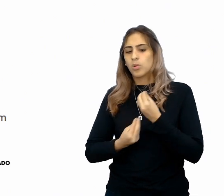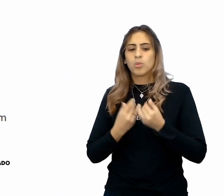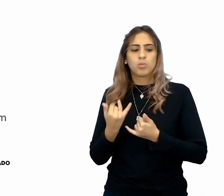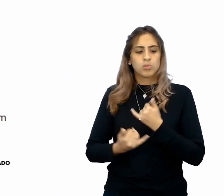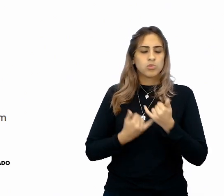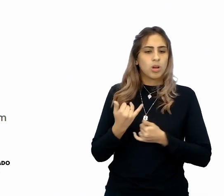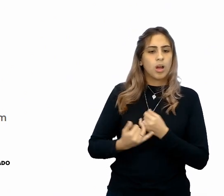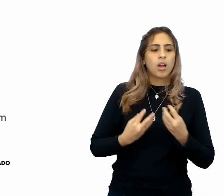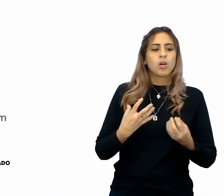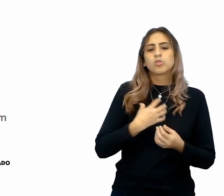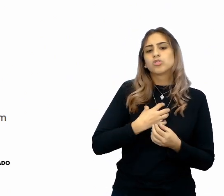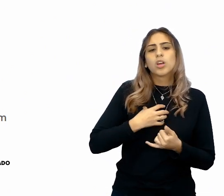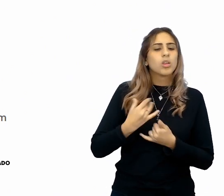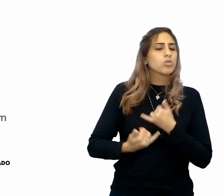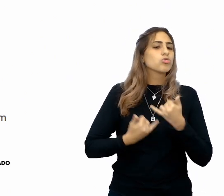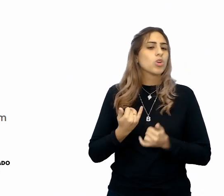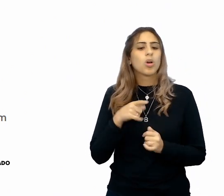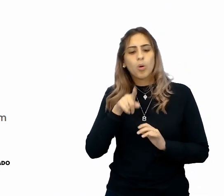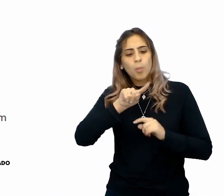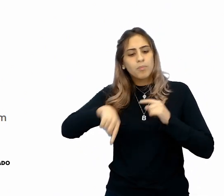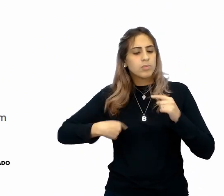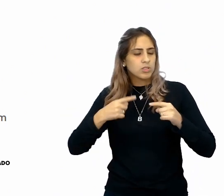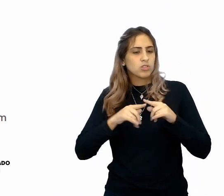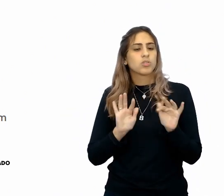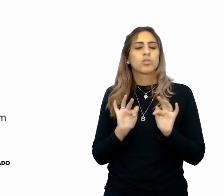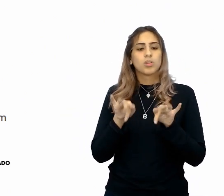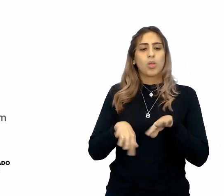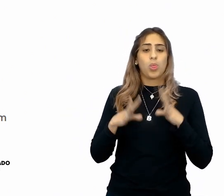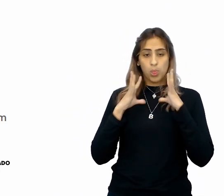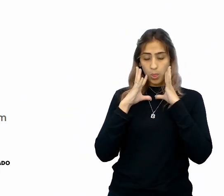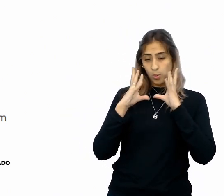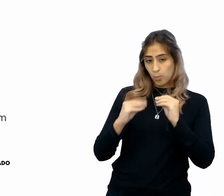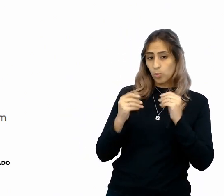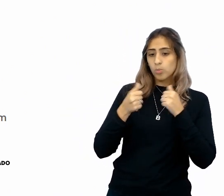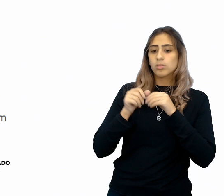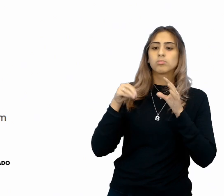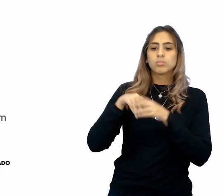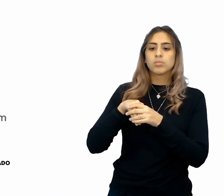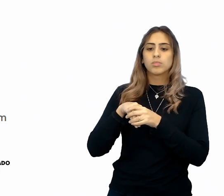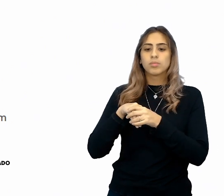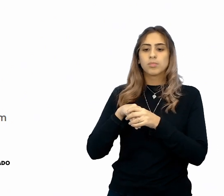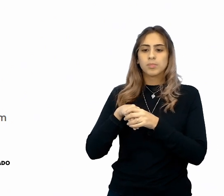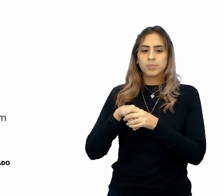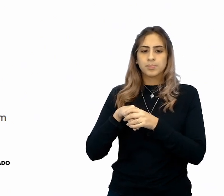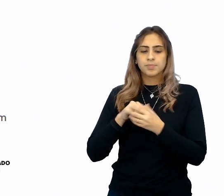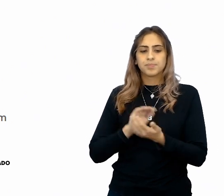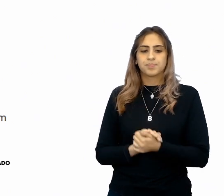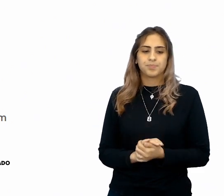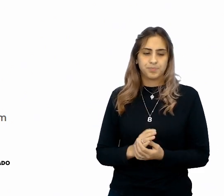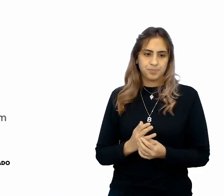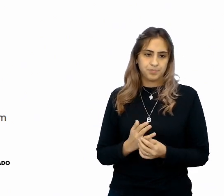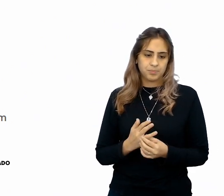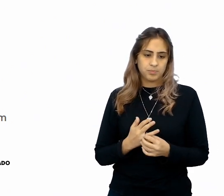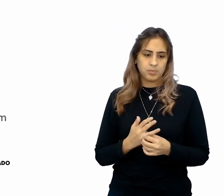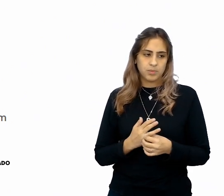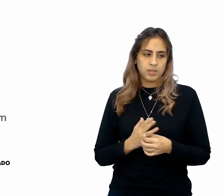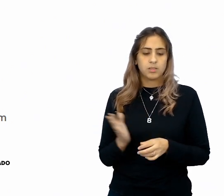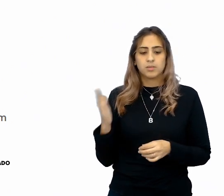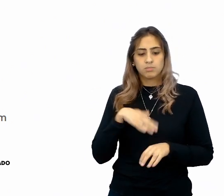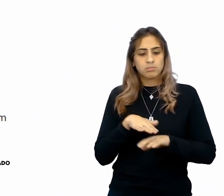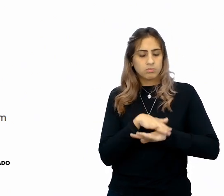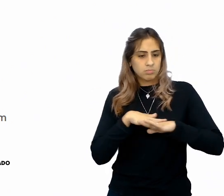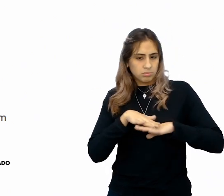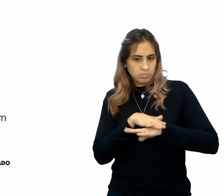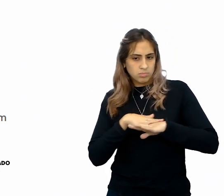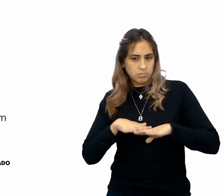modo de como jogar, e o objetivo final. Então, tudo isso está em xeque, né? Então, vamos, então, conversar